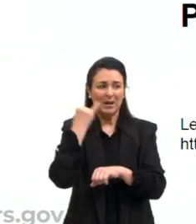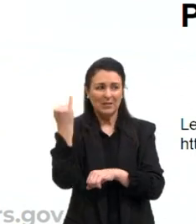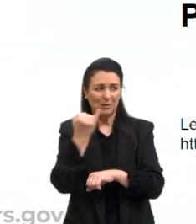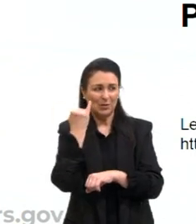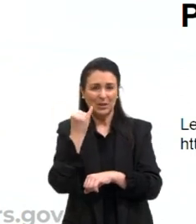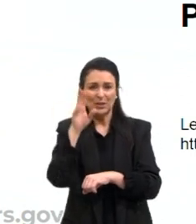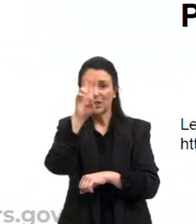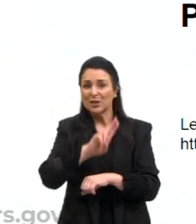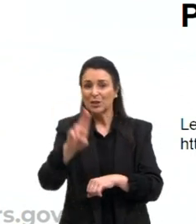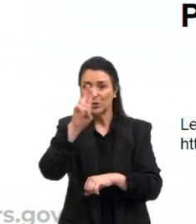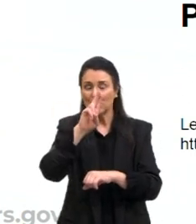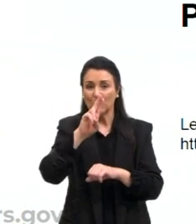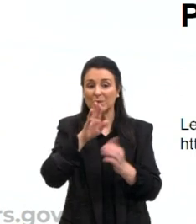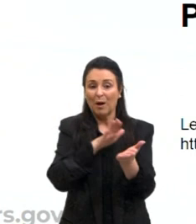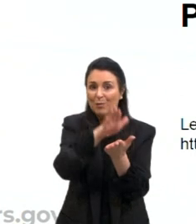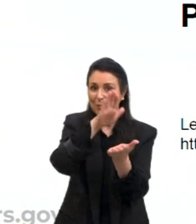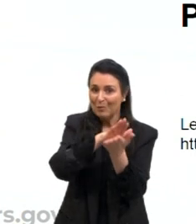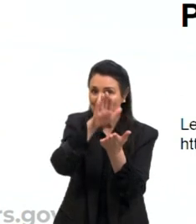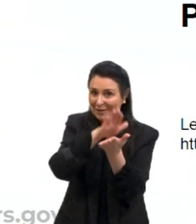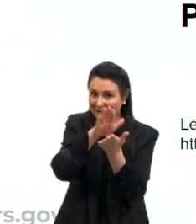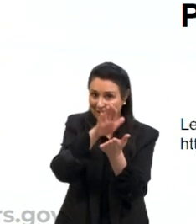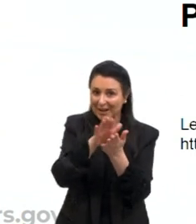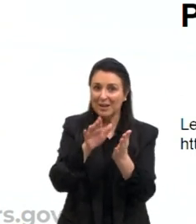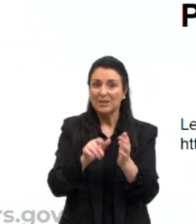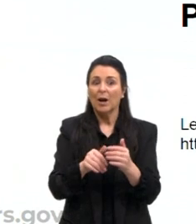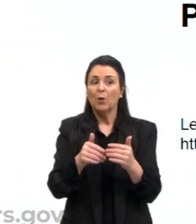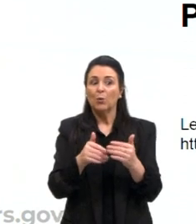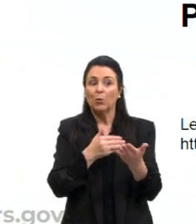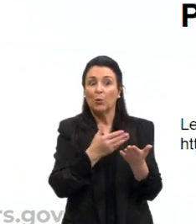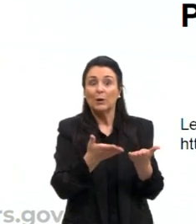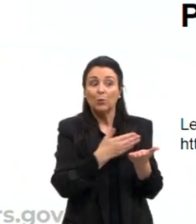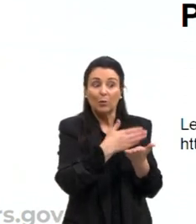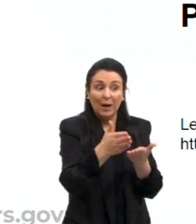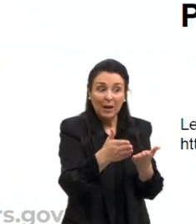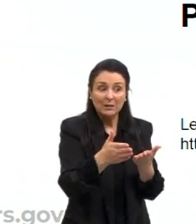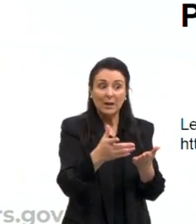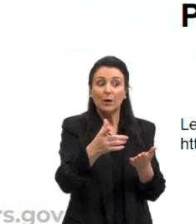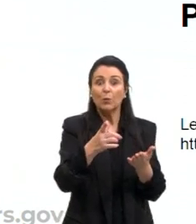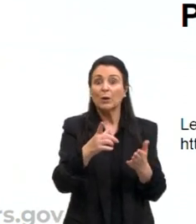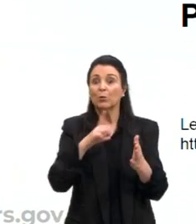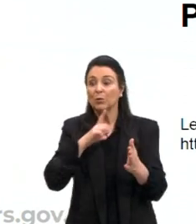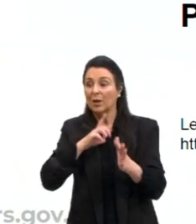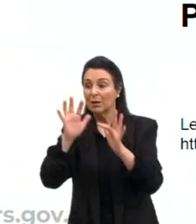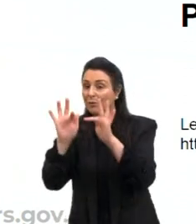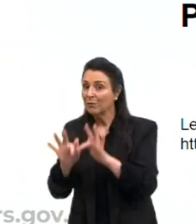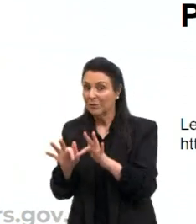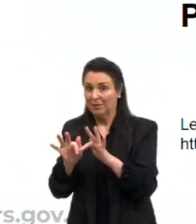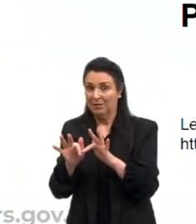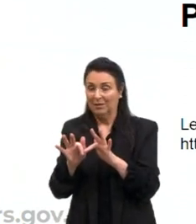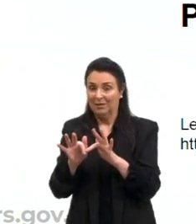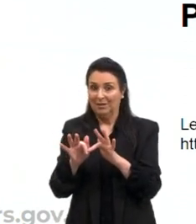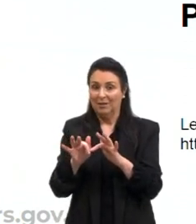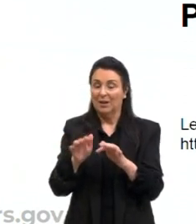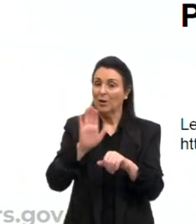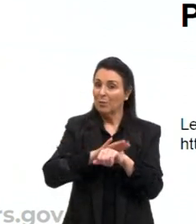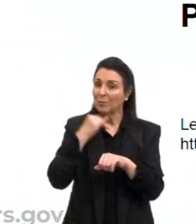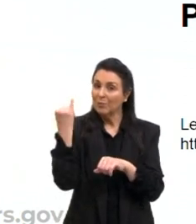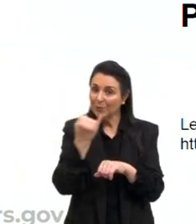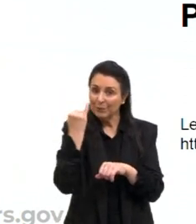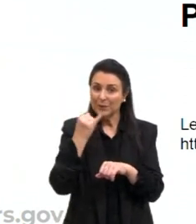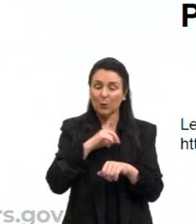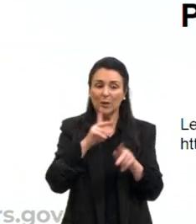para dizer que uma coisa começa e que uma coisa termina a Então a gente tem dentro desse momento